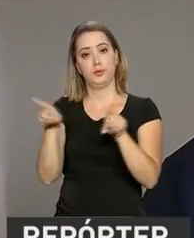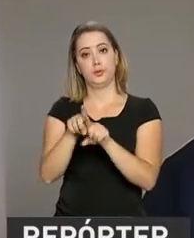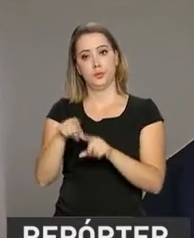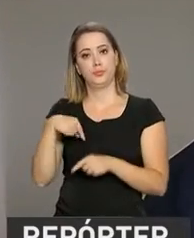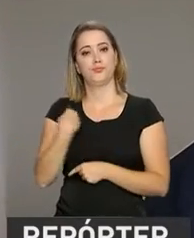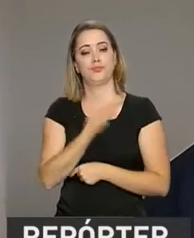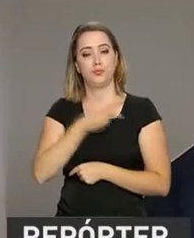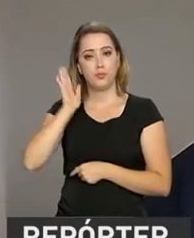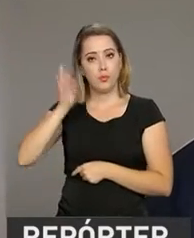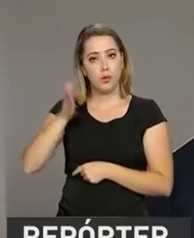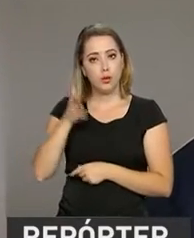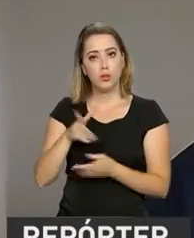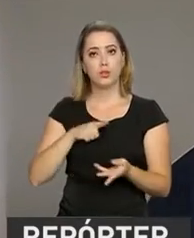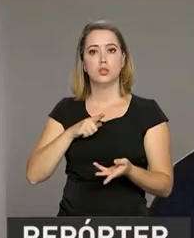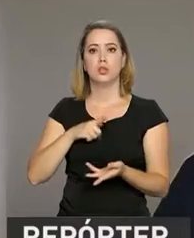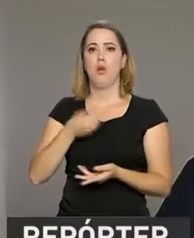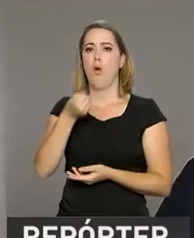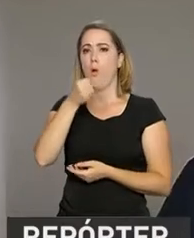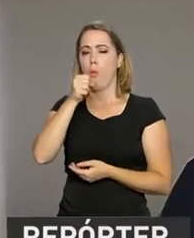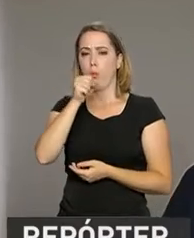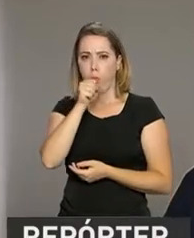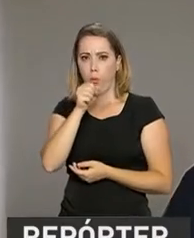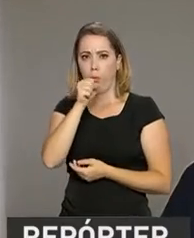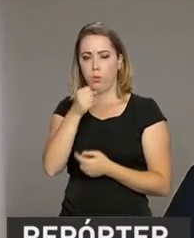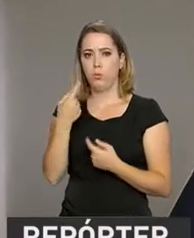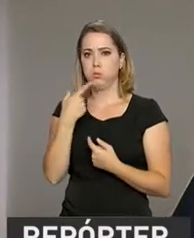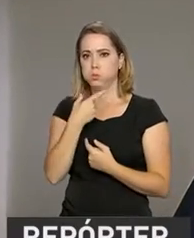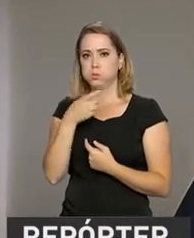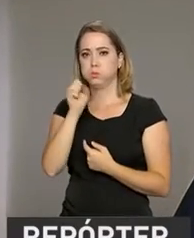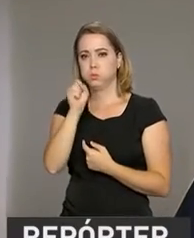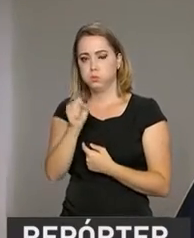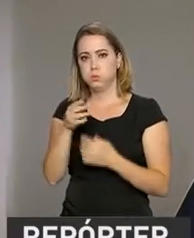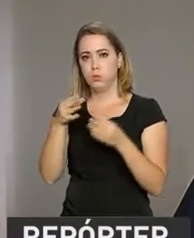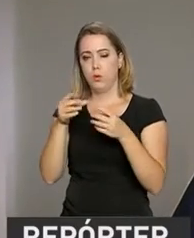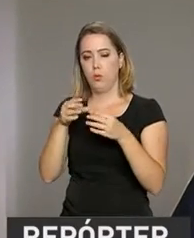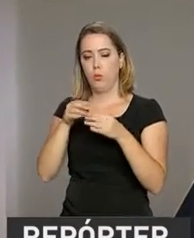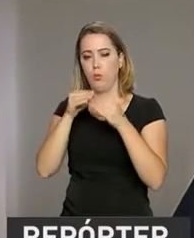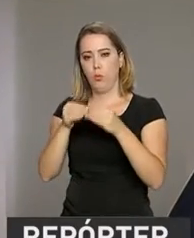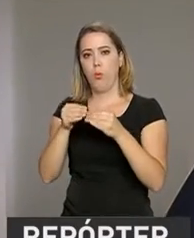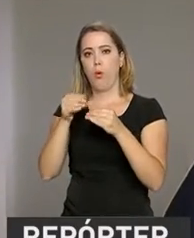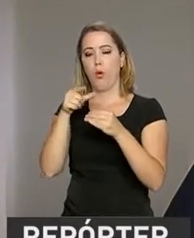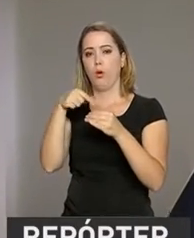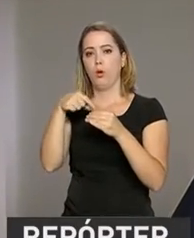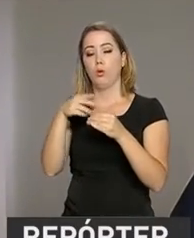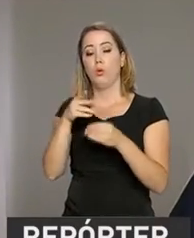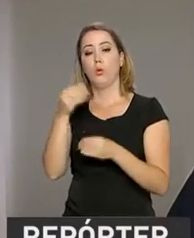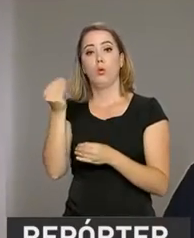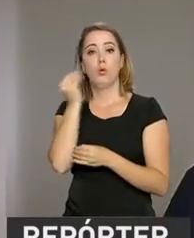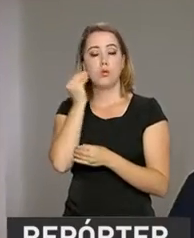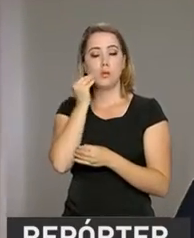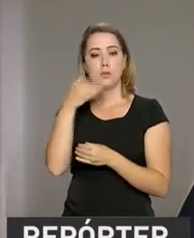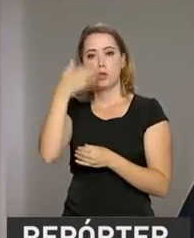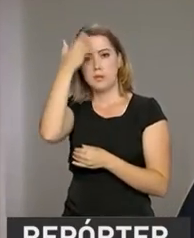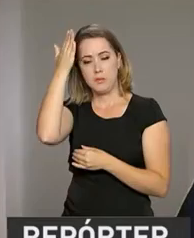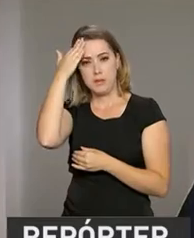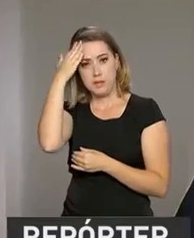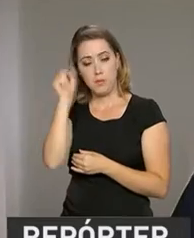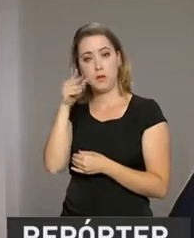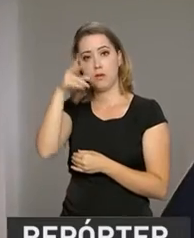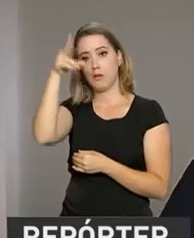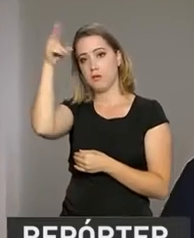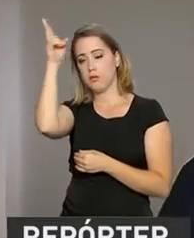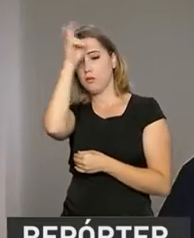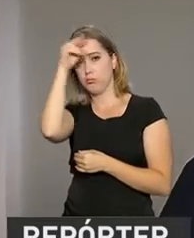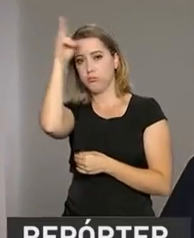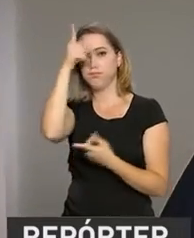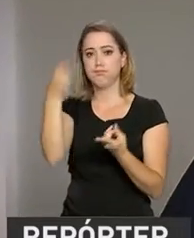mil testes para ver se motoristas estavam dirigindo sob a influência de álcool e mais de 200 pessoas foram presas